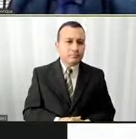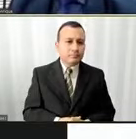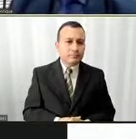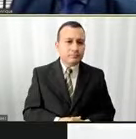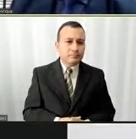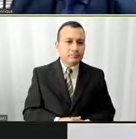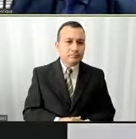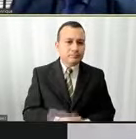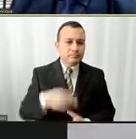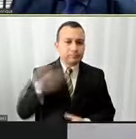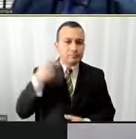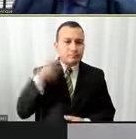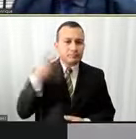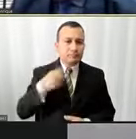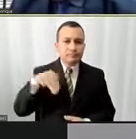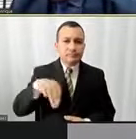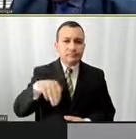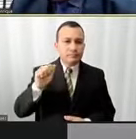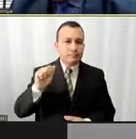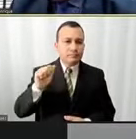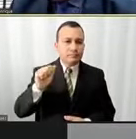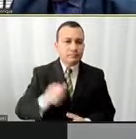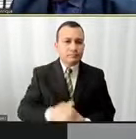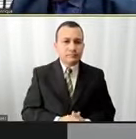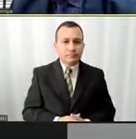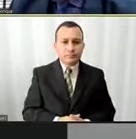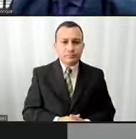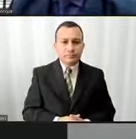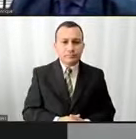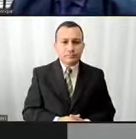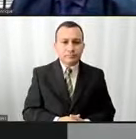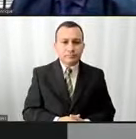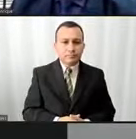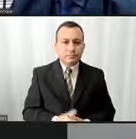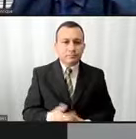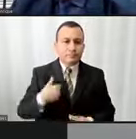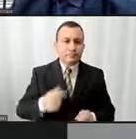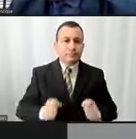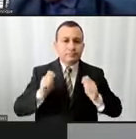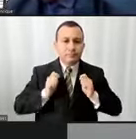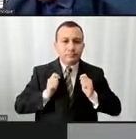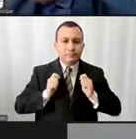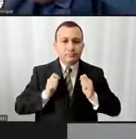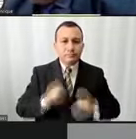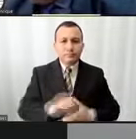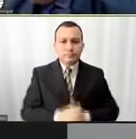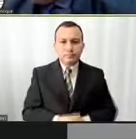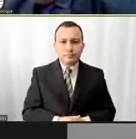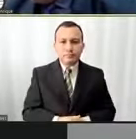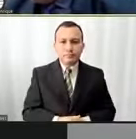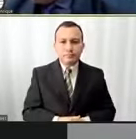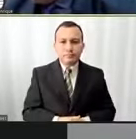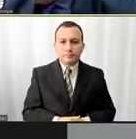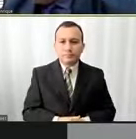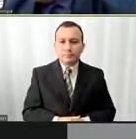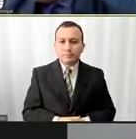Vereadora Michelle Alencar. Vou me abster. Ok.